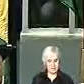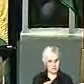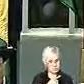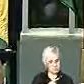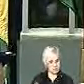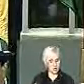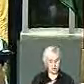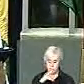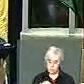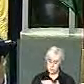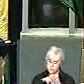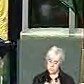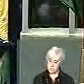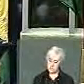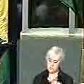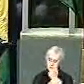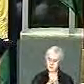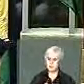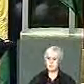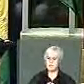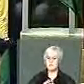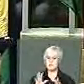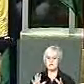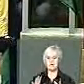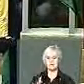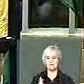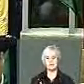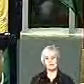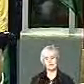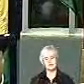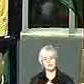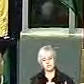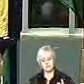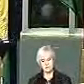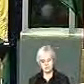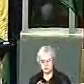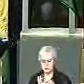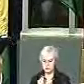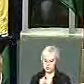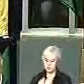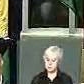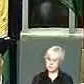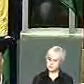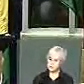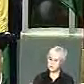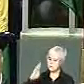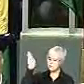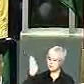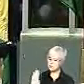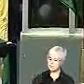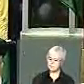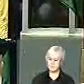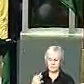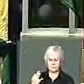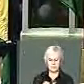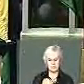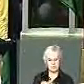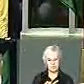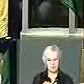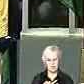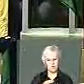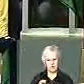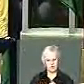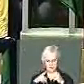senhores e senhoras, tenhamos a grandeza de estarmos ao lado da juventude brasileira, que sofre as marcas da violência em suas